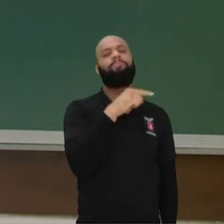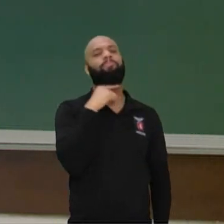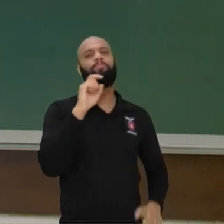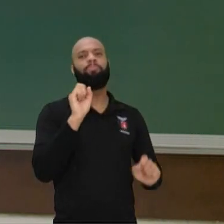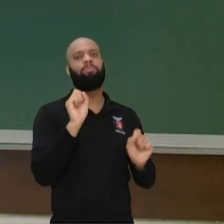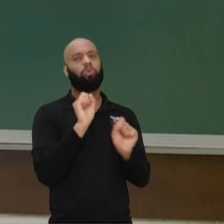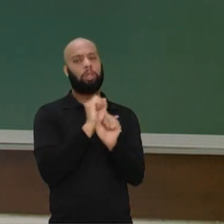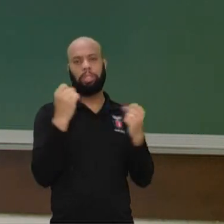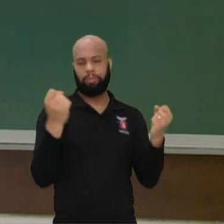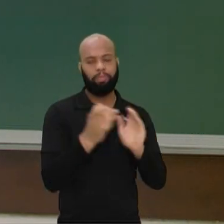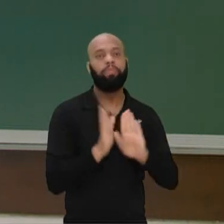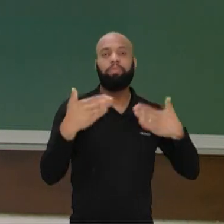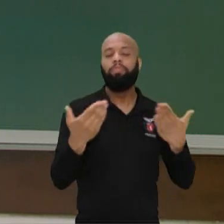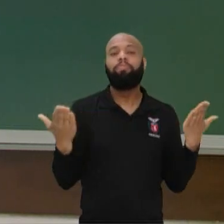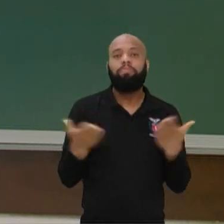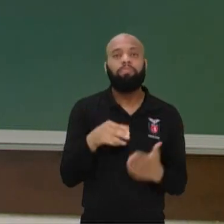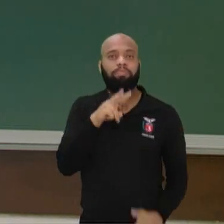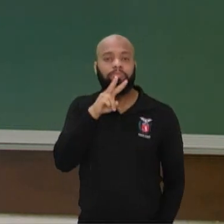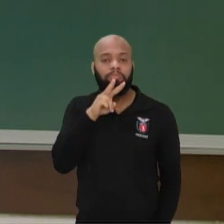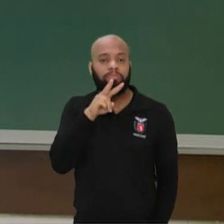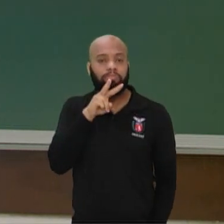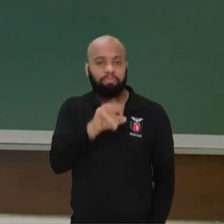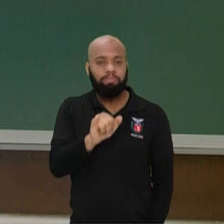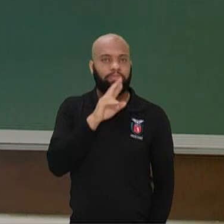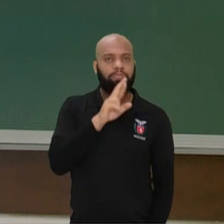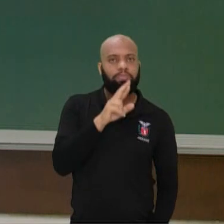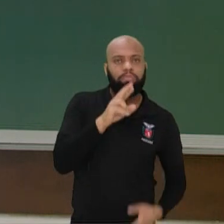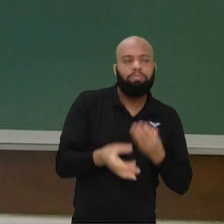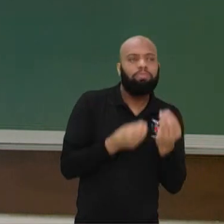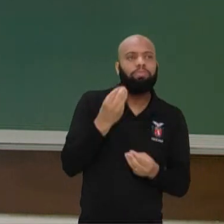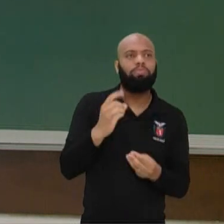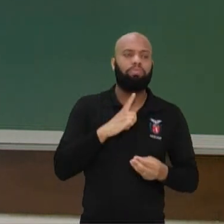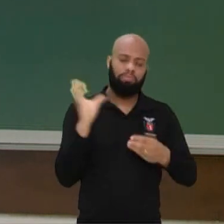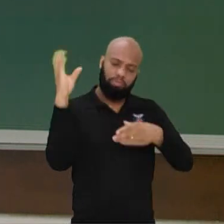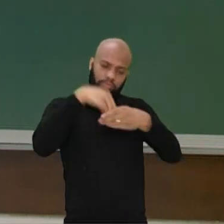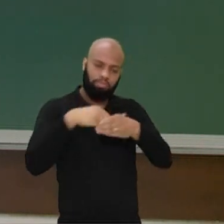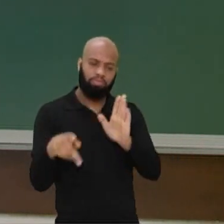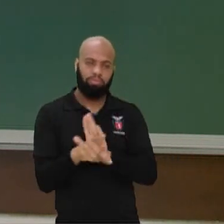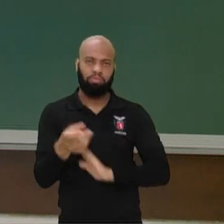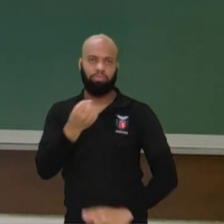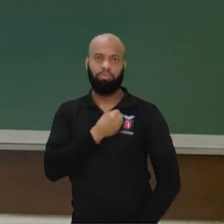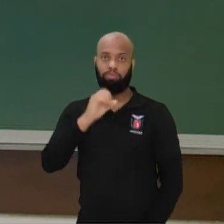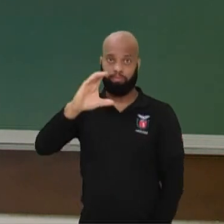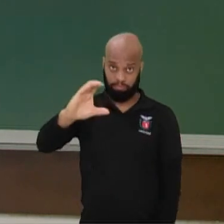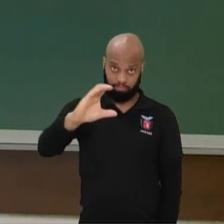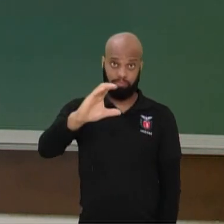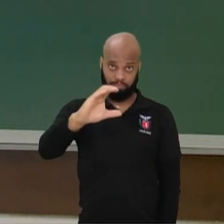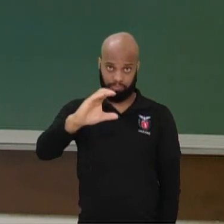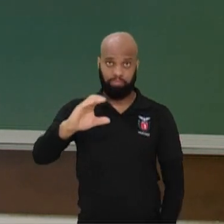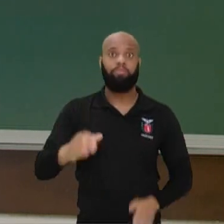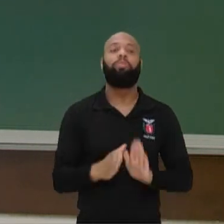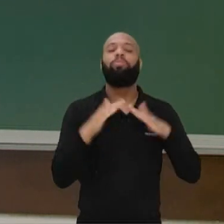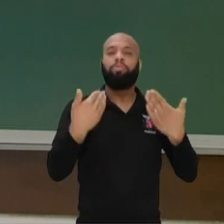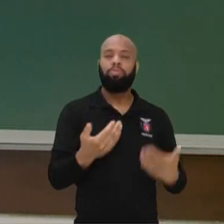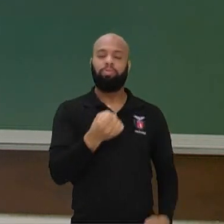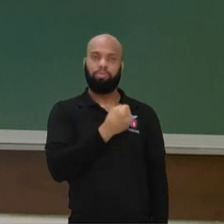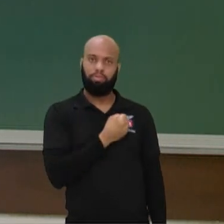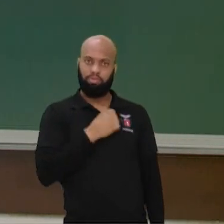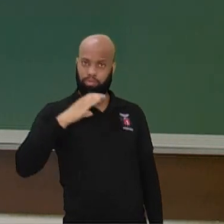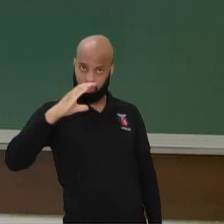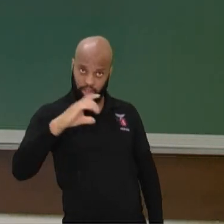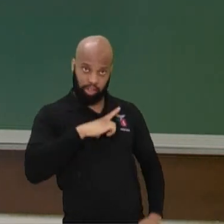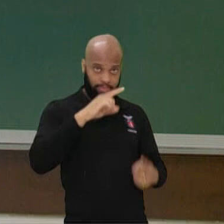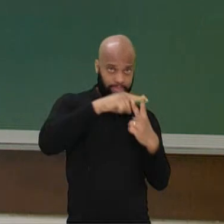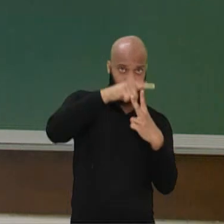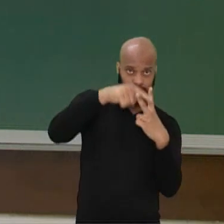não existe. Então, nós vamos resolver dentro do conjunto dos números complexos. Então, o número né,